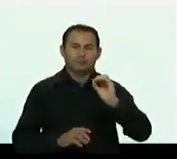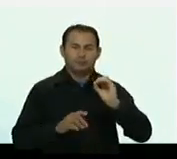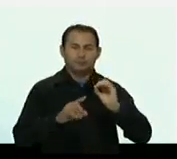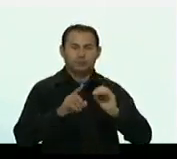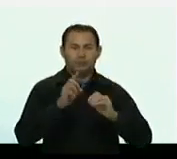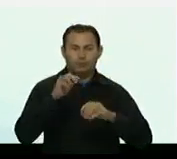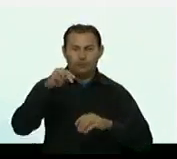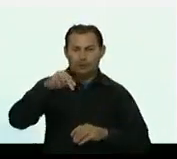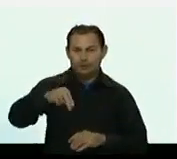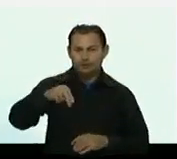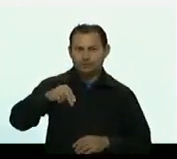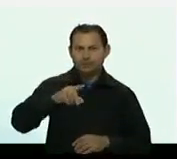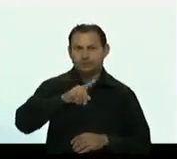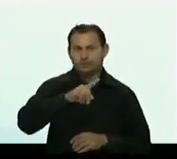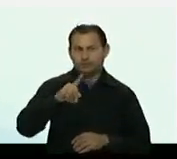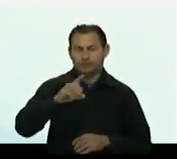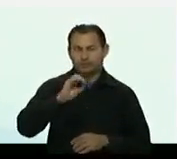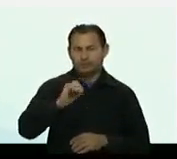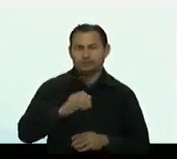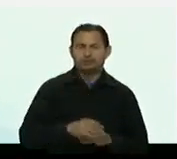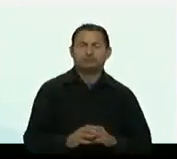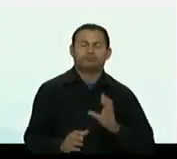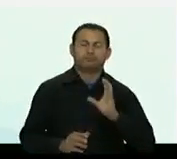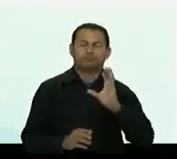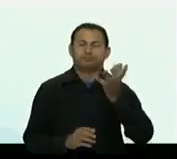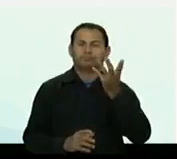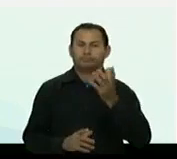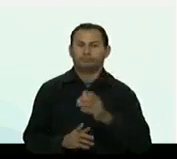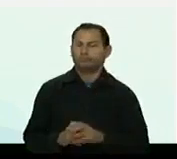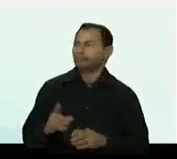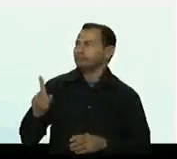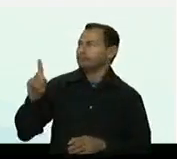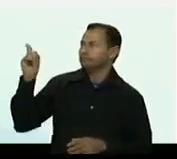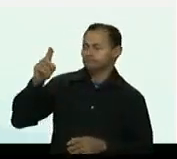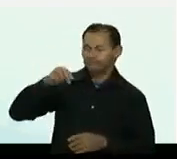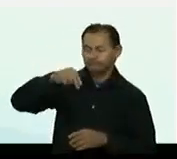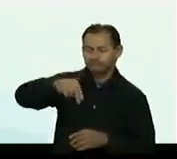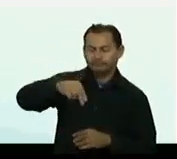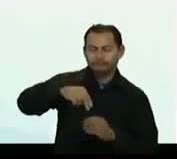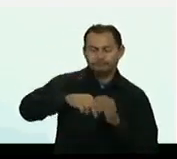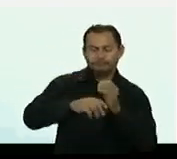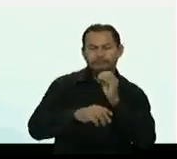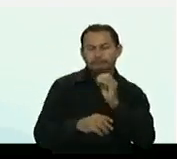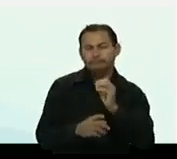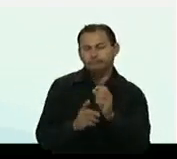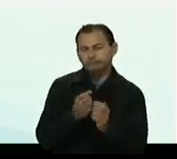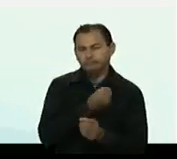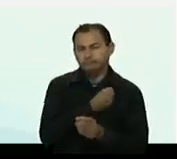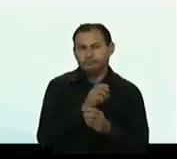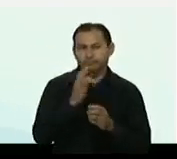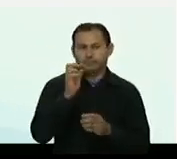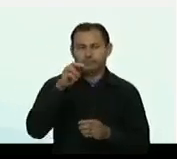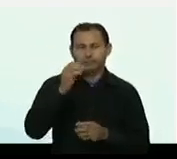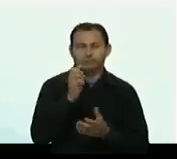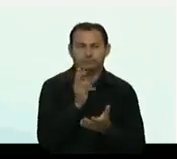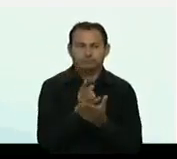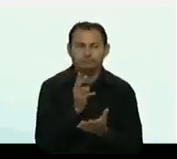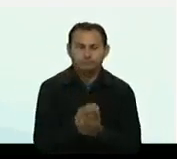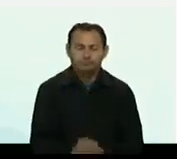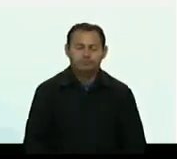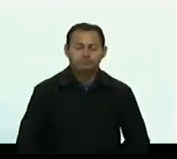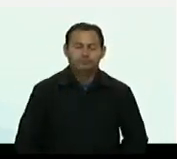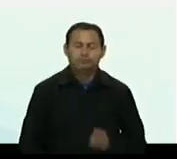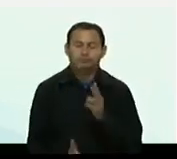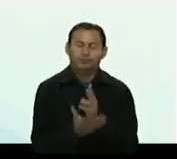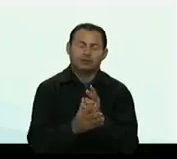n é 0. Quando isso acontece, a função recebe um nome específico, que é uma função constante. Por